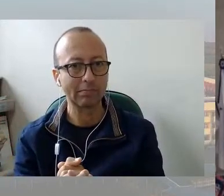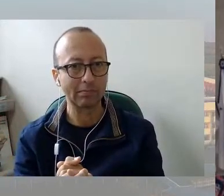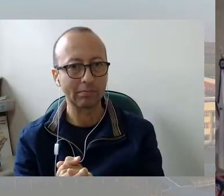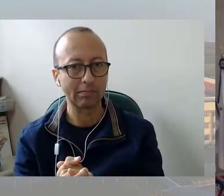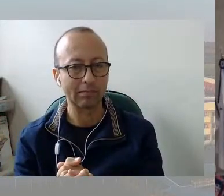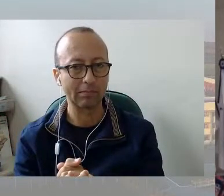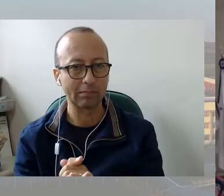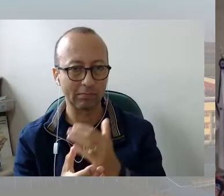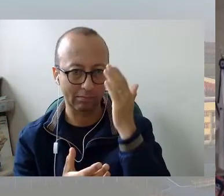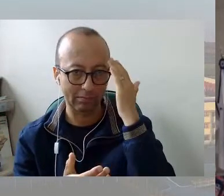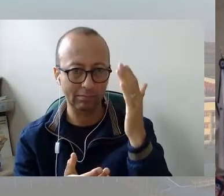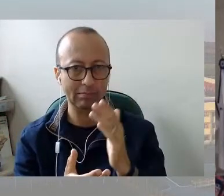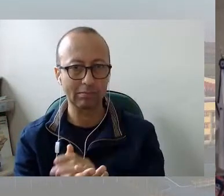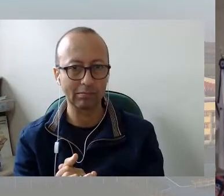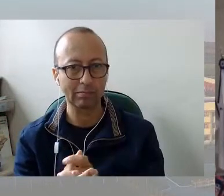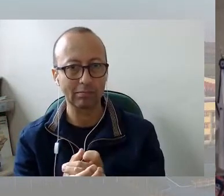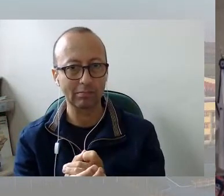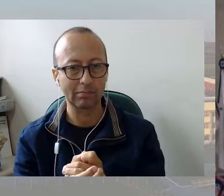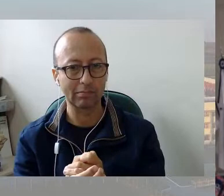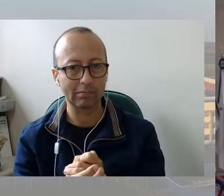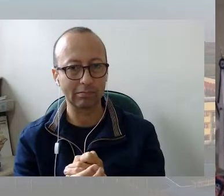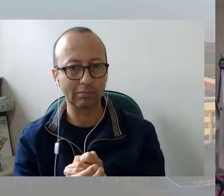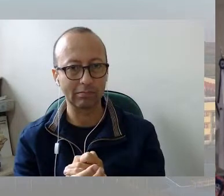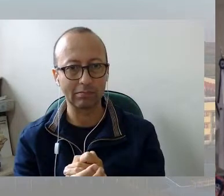Obrigado, Marta.